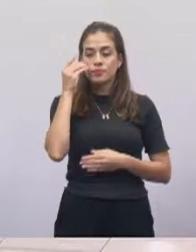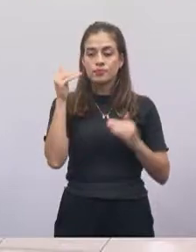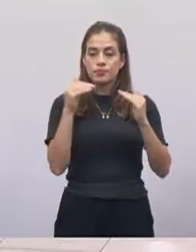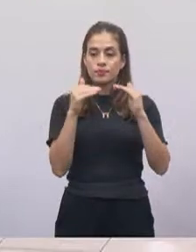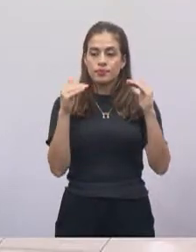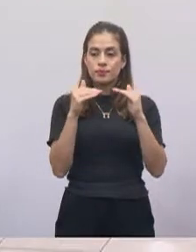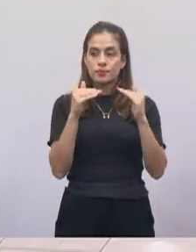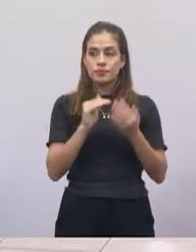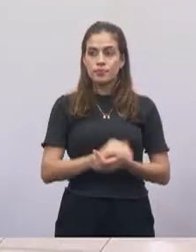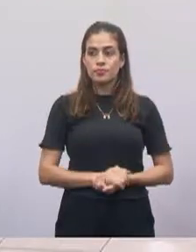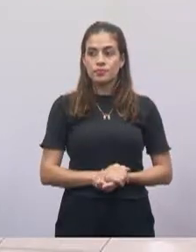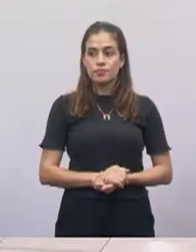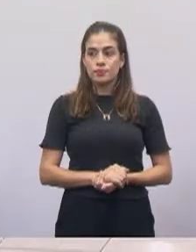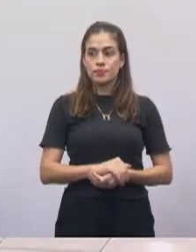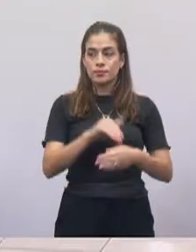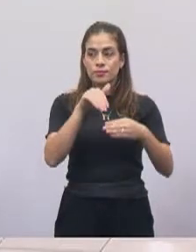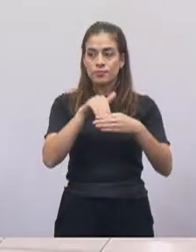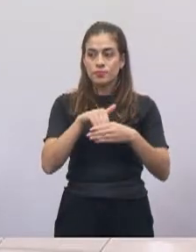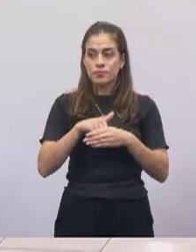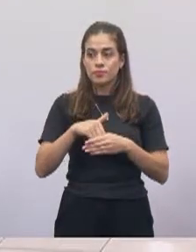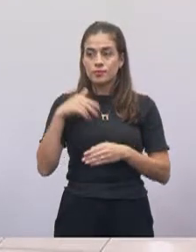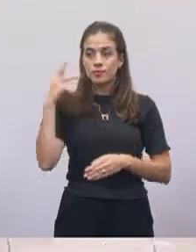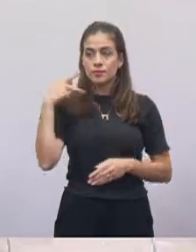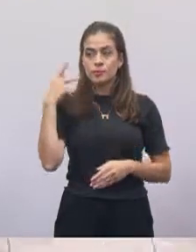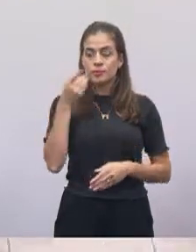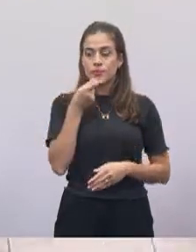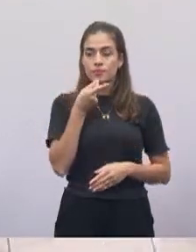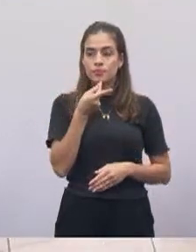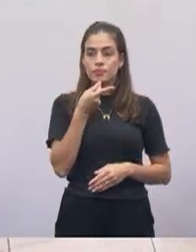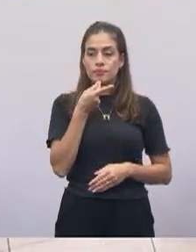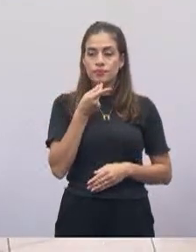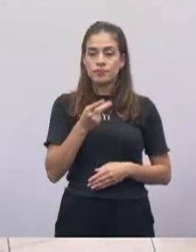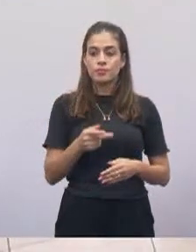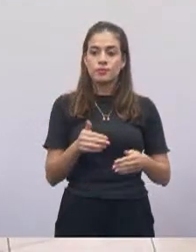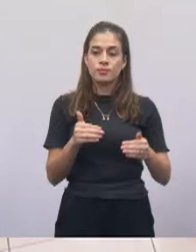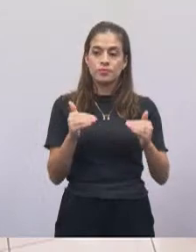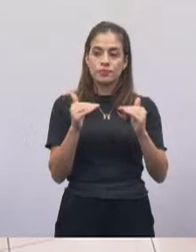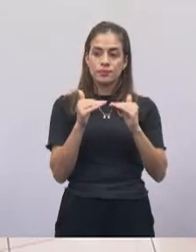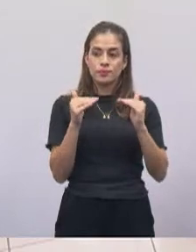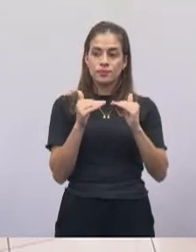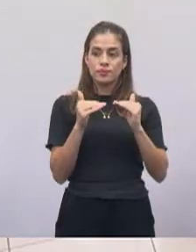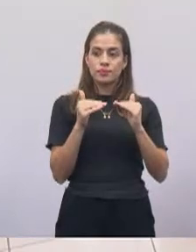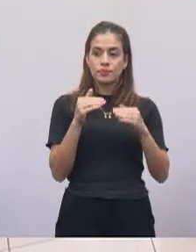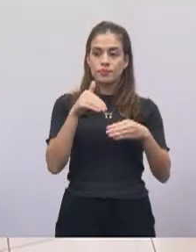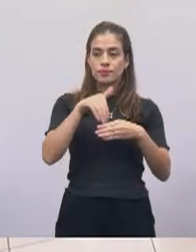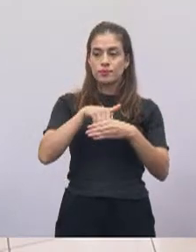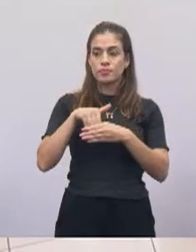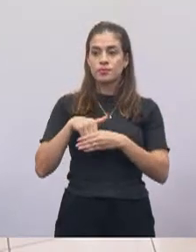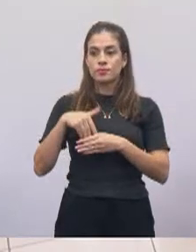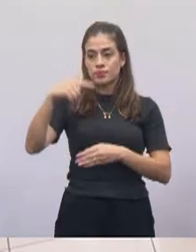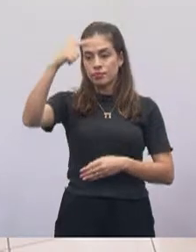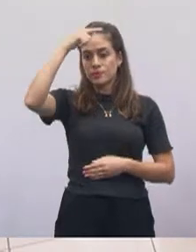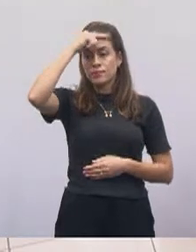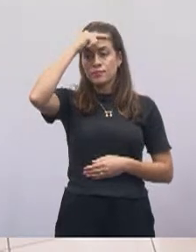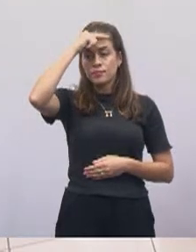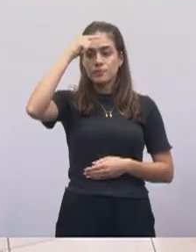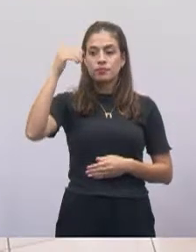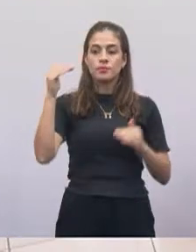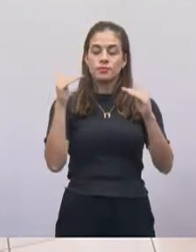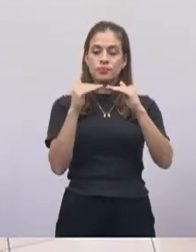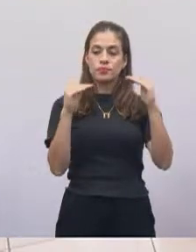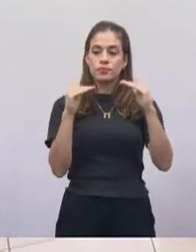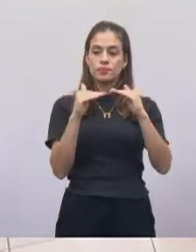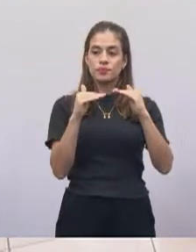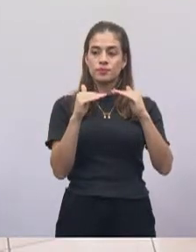Favorável. Como vota o vereador Hernani Barreto? Favorável. Como vota o vereador Luiz Flávio?